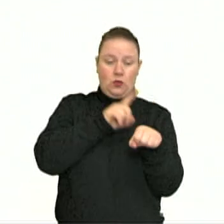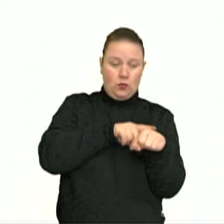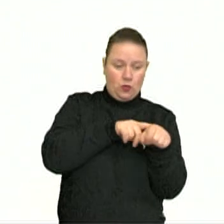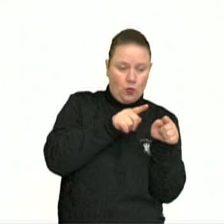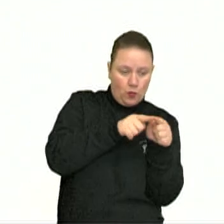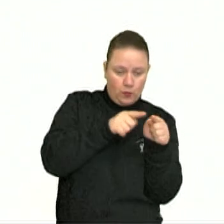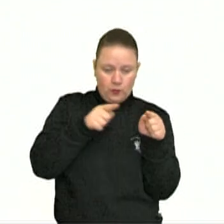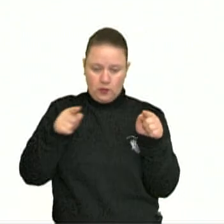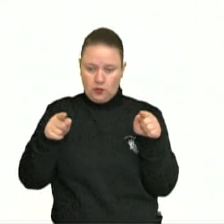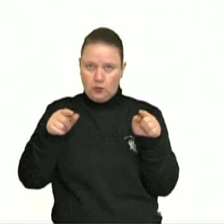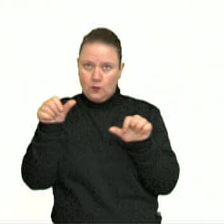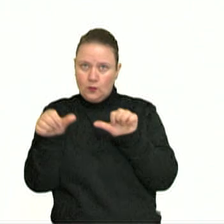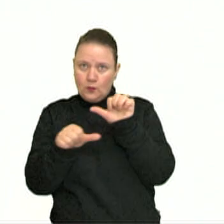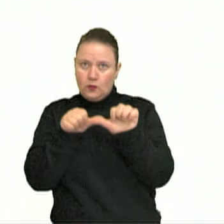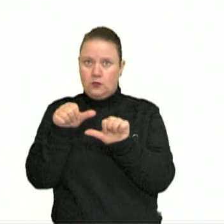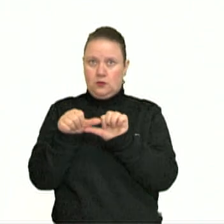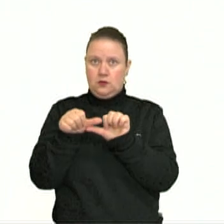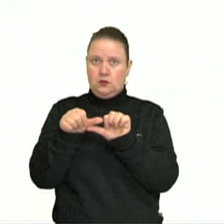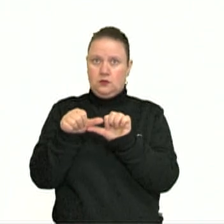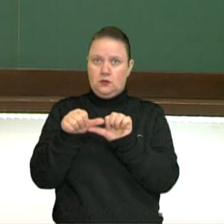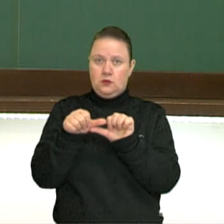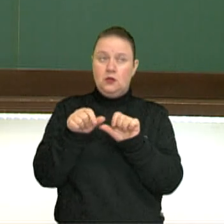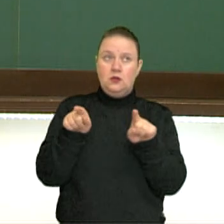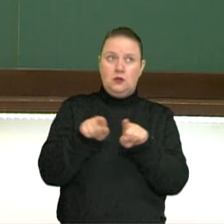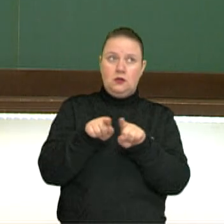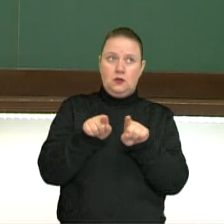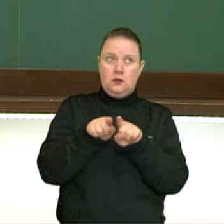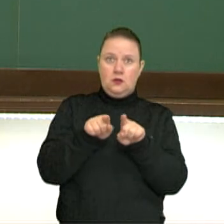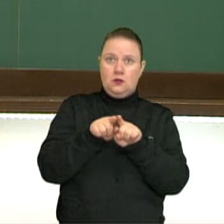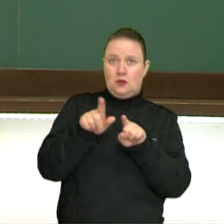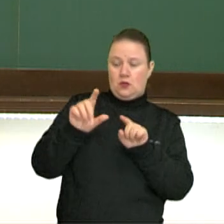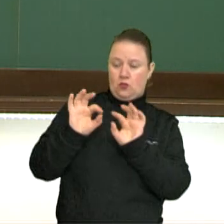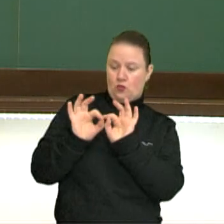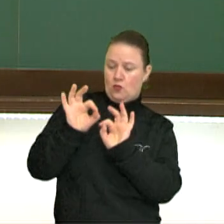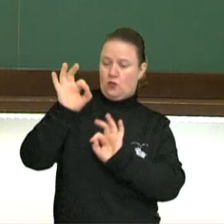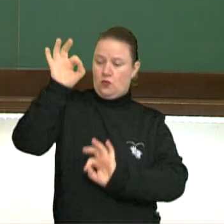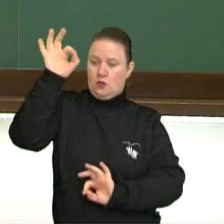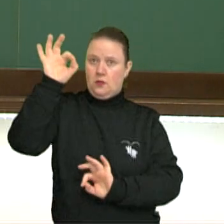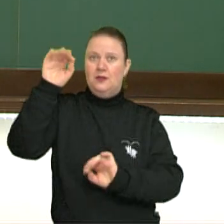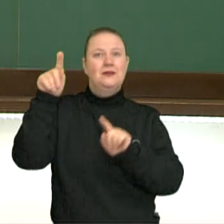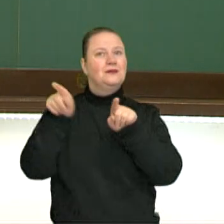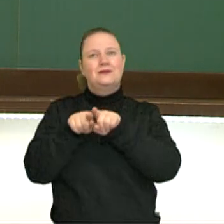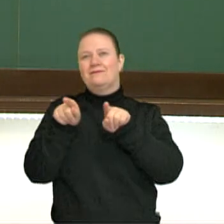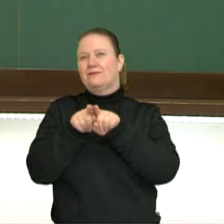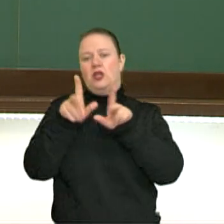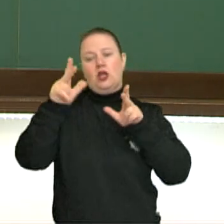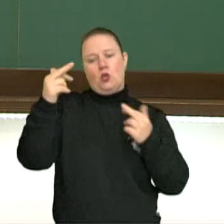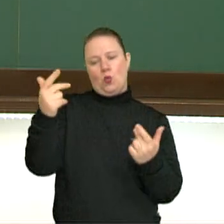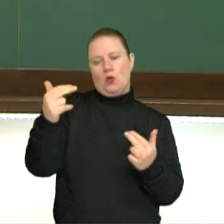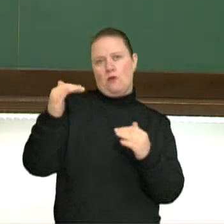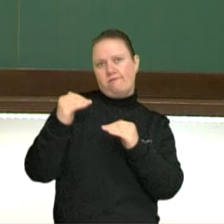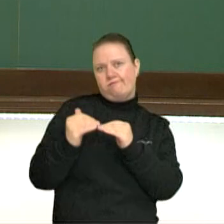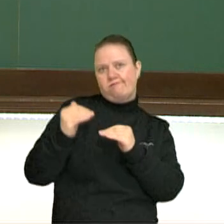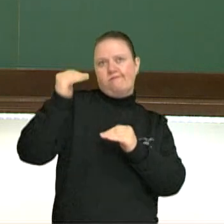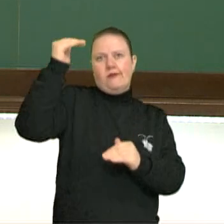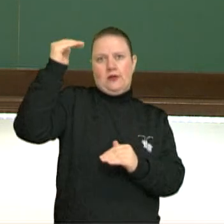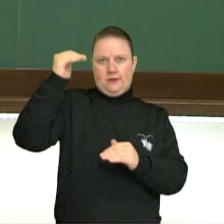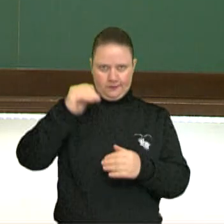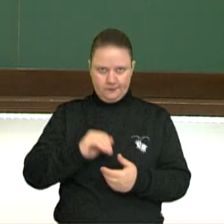relação proporcional, ou seja, se ele aumenta, se o L aumenta, o período também irá aumentar,